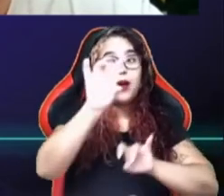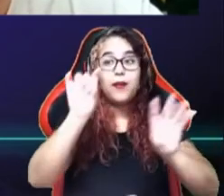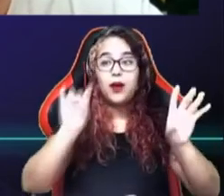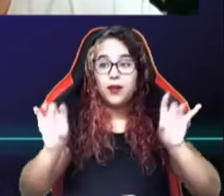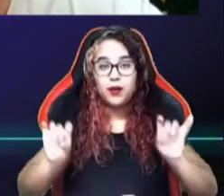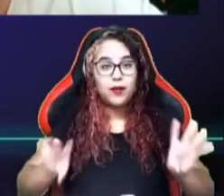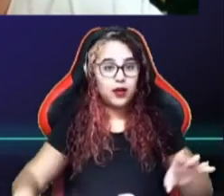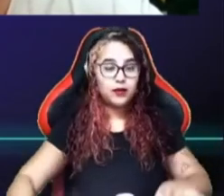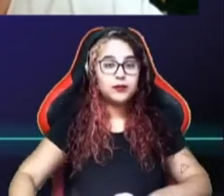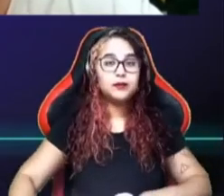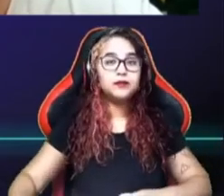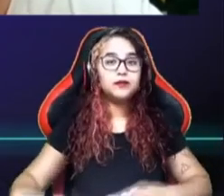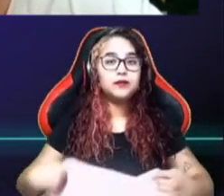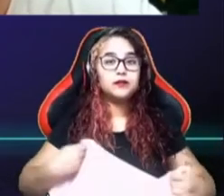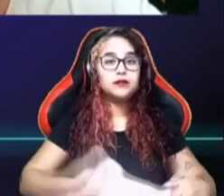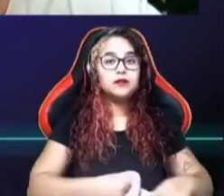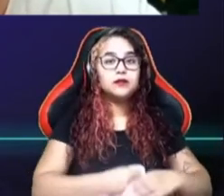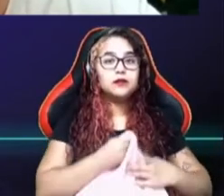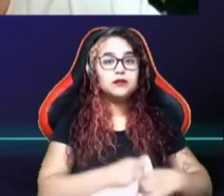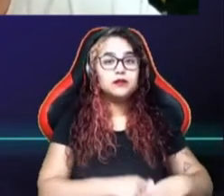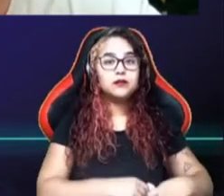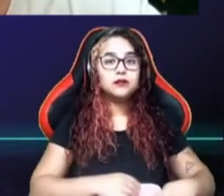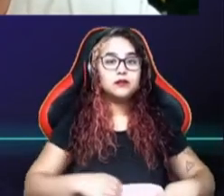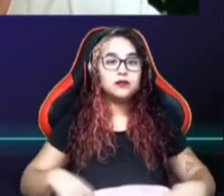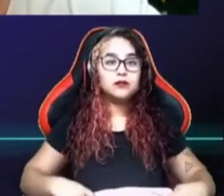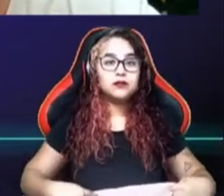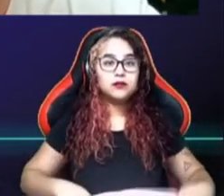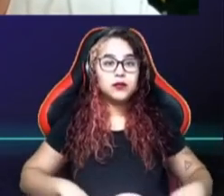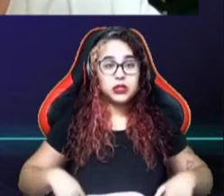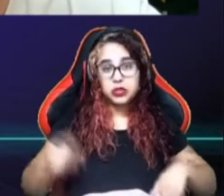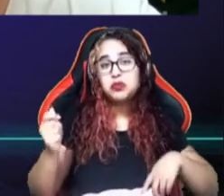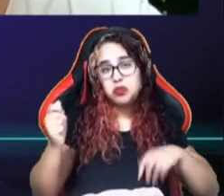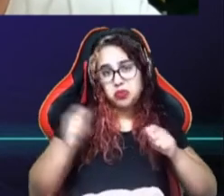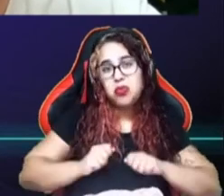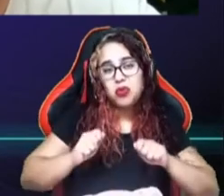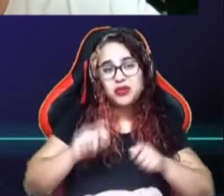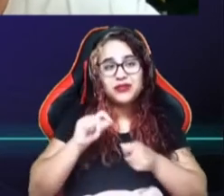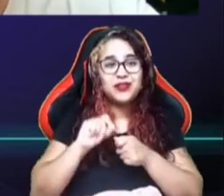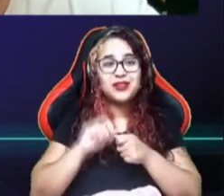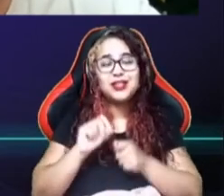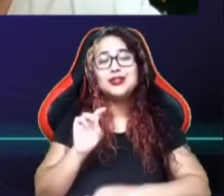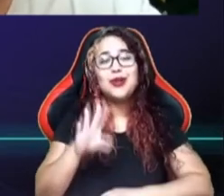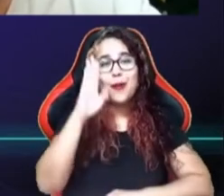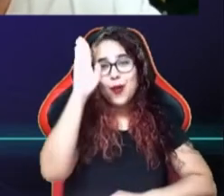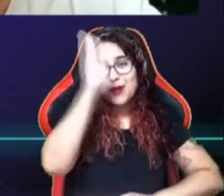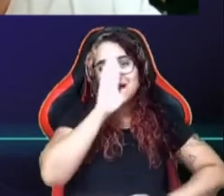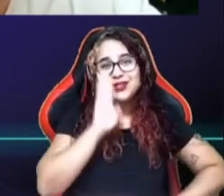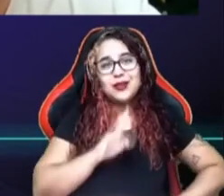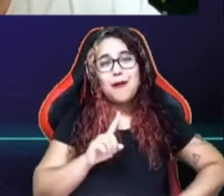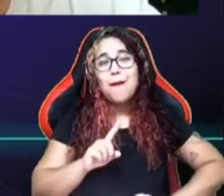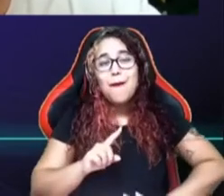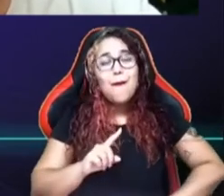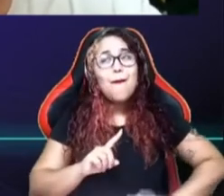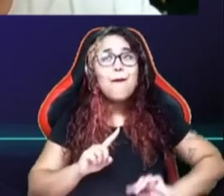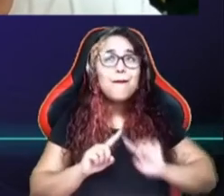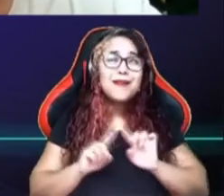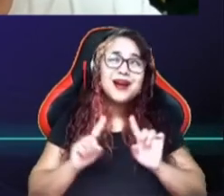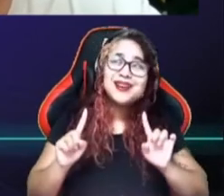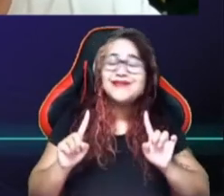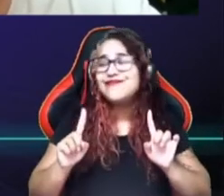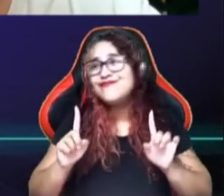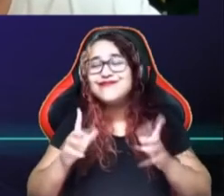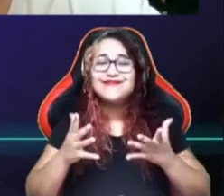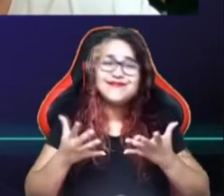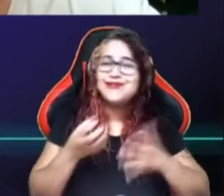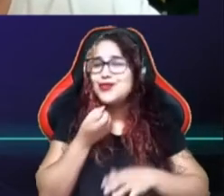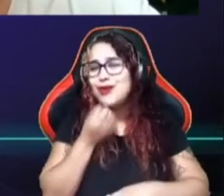Brasil, mas não vale a pena, né? Porque a gente já fez aquilo. E sabe, o que todo mundo quer é